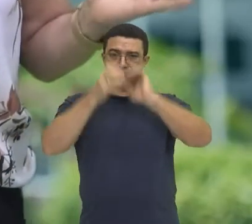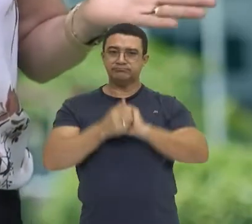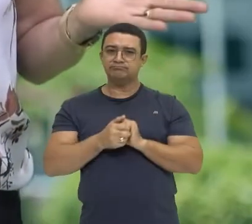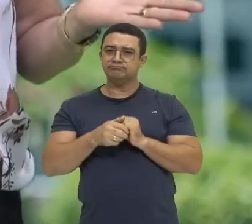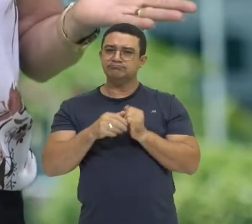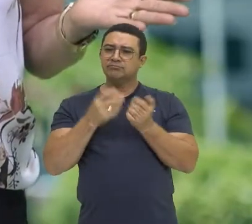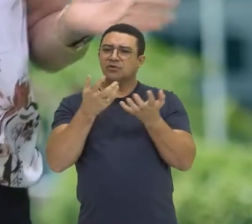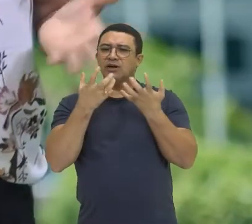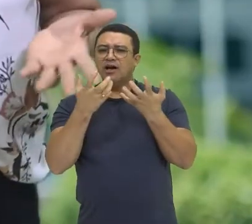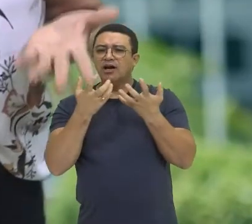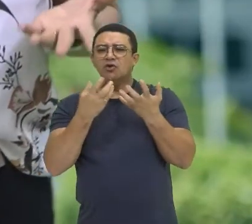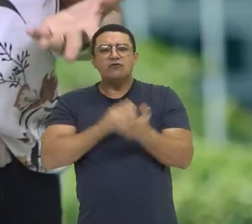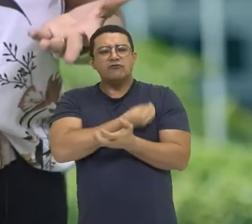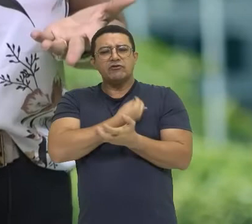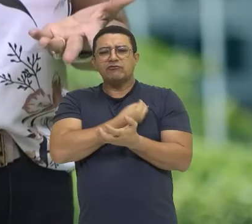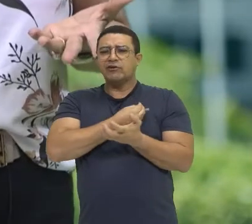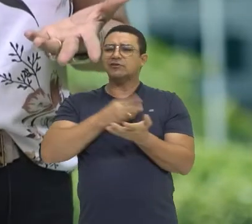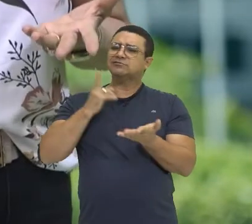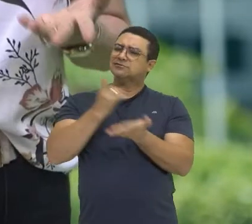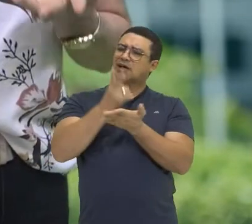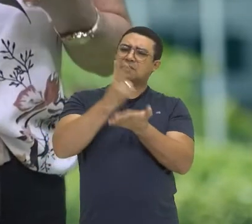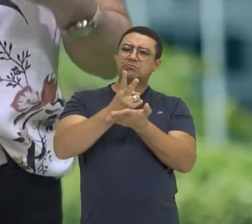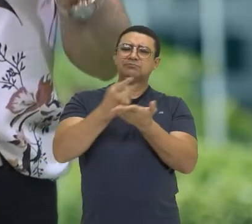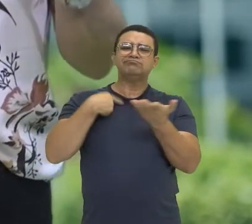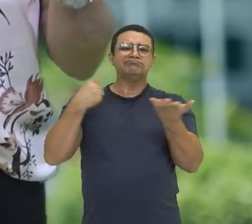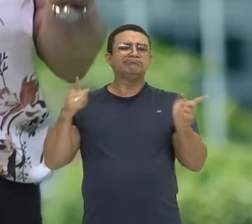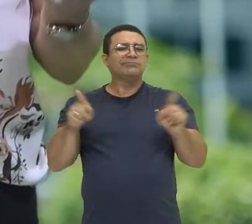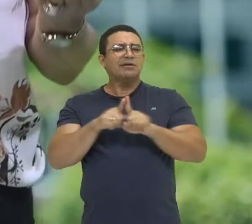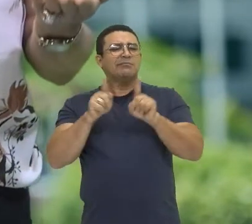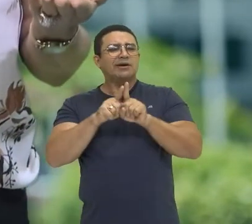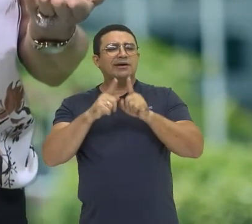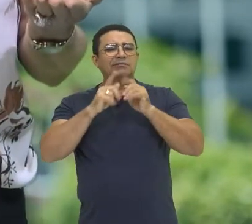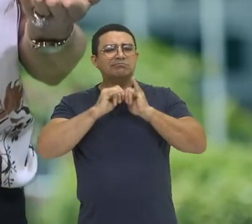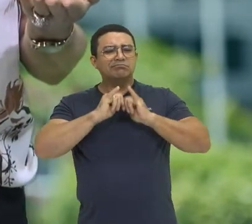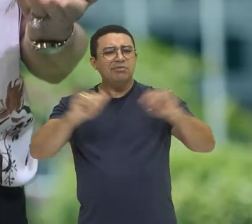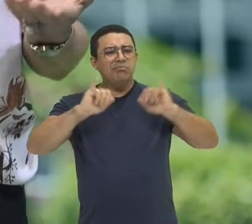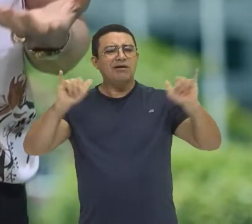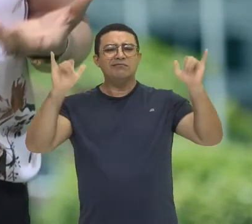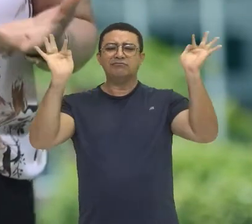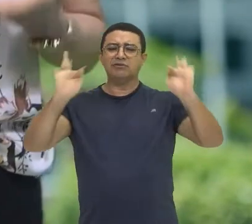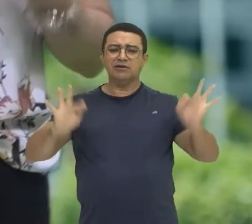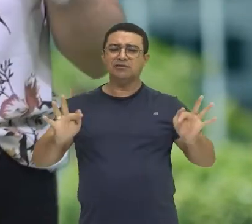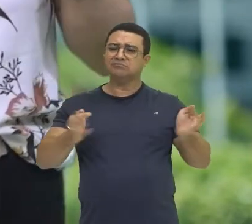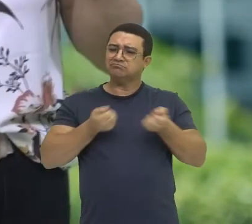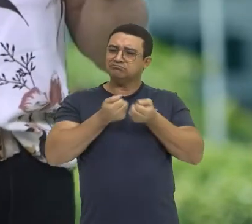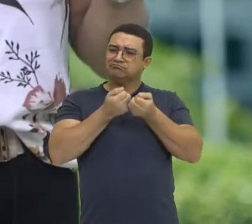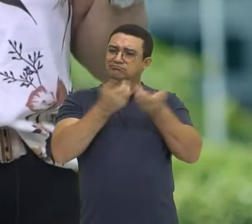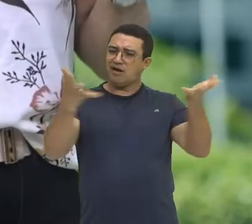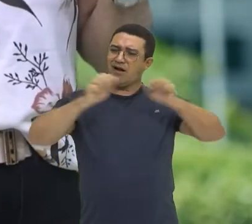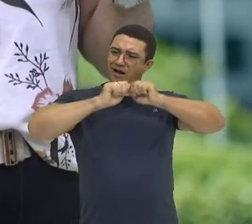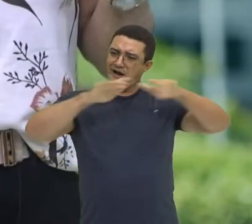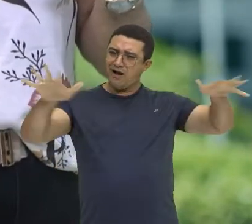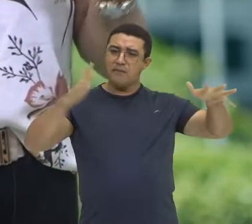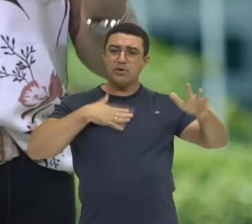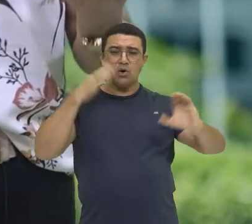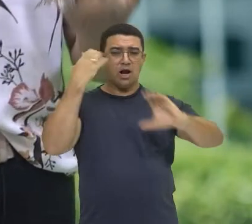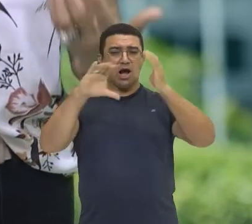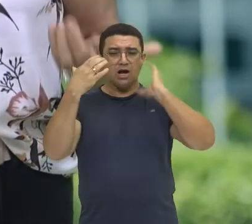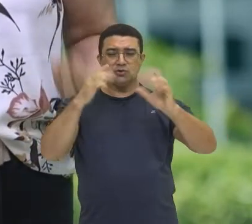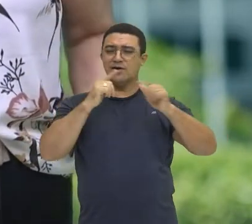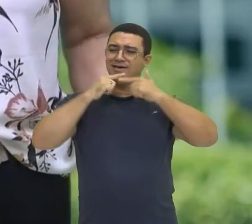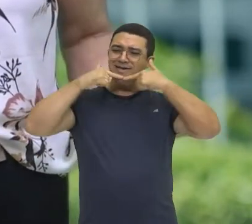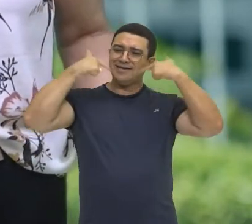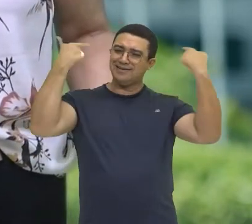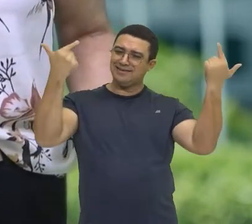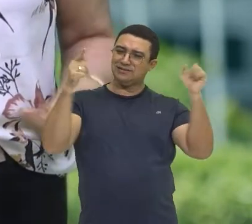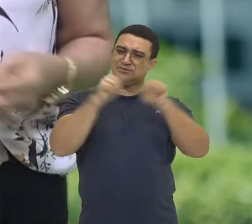vão momento, e em louvor hei de espalhar meu canto, e rir meu riso, e derramar